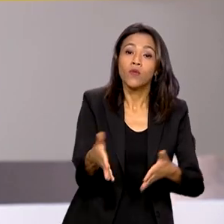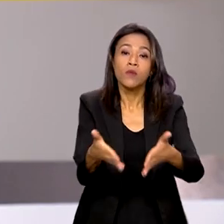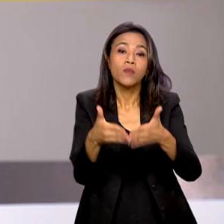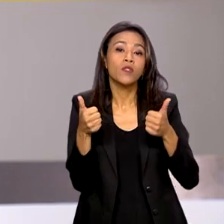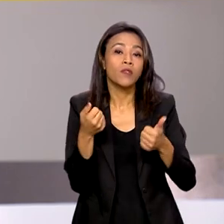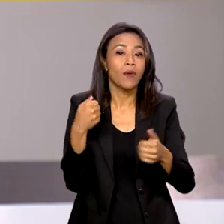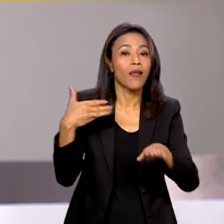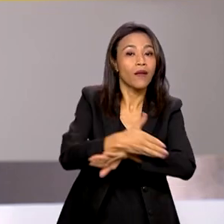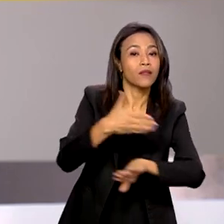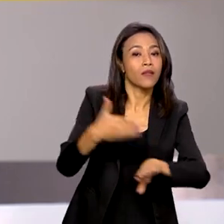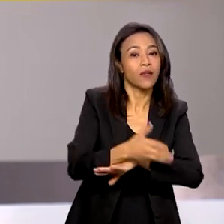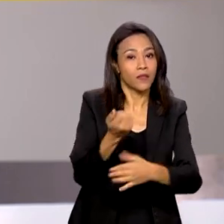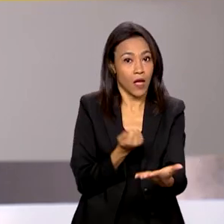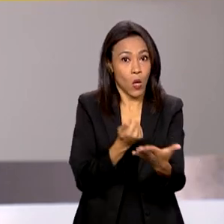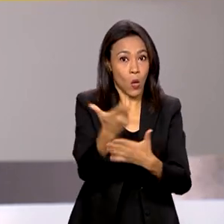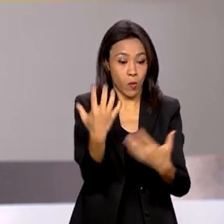carros novos ainda estão em análise